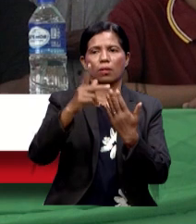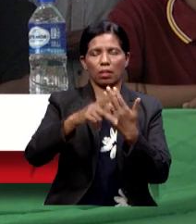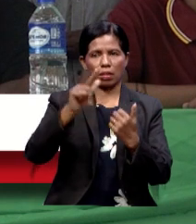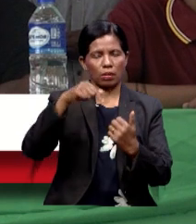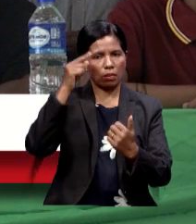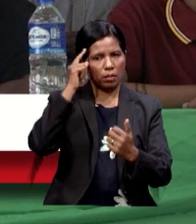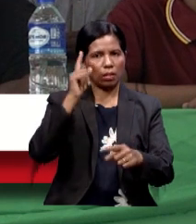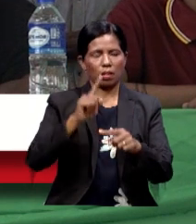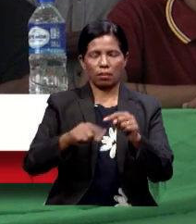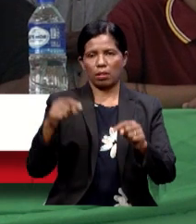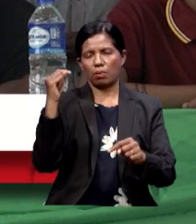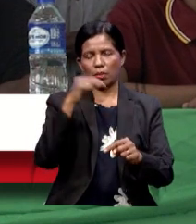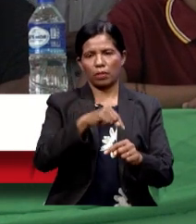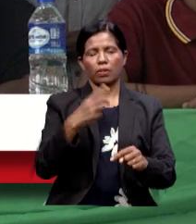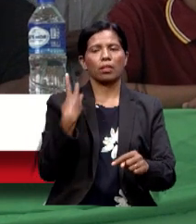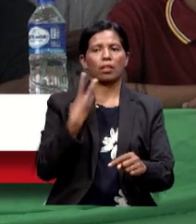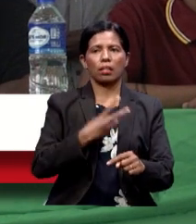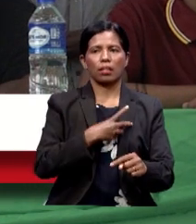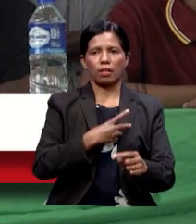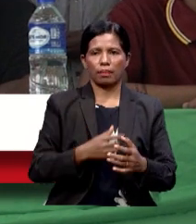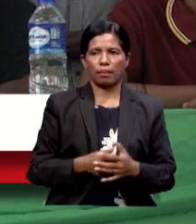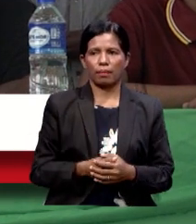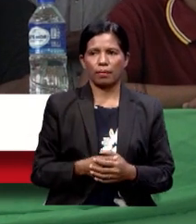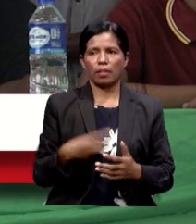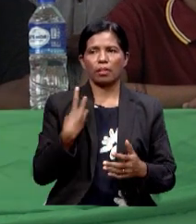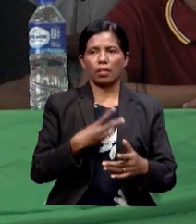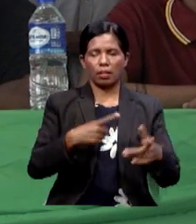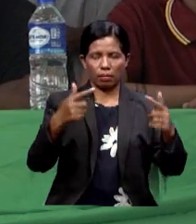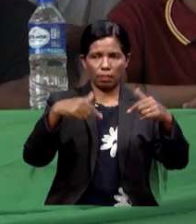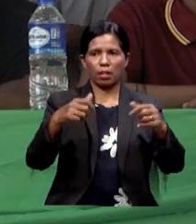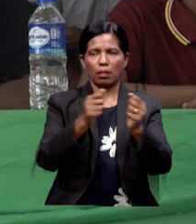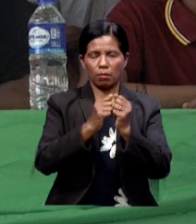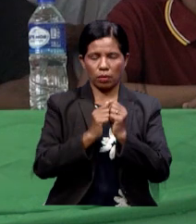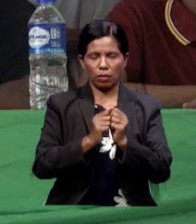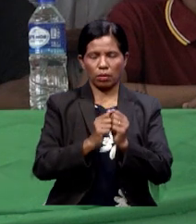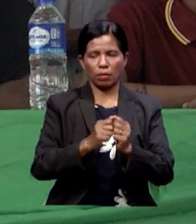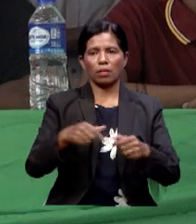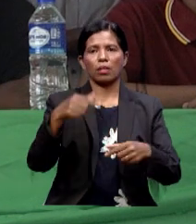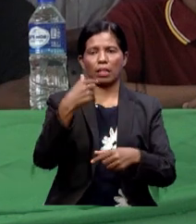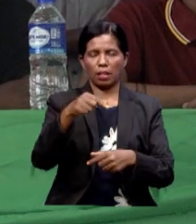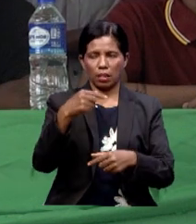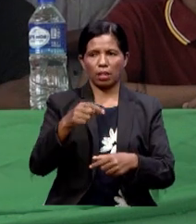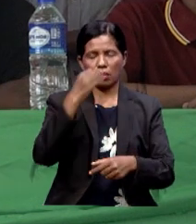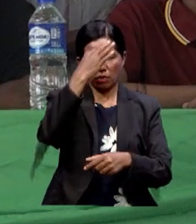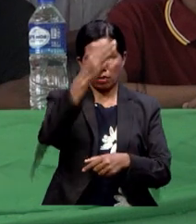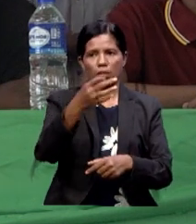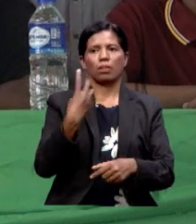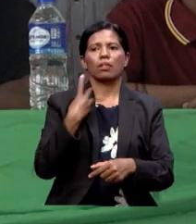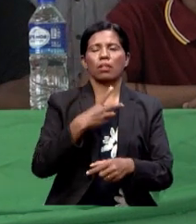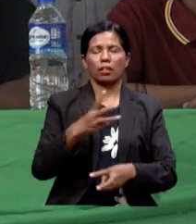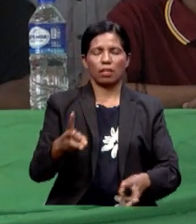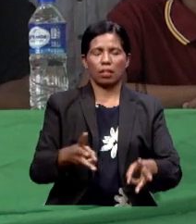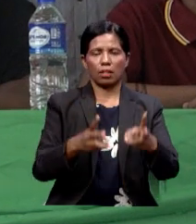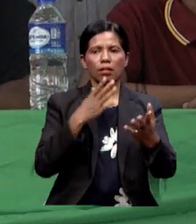la be ne bosu kita tun saendet. Ita mai hamutu ko usverdes, maka futuru ba ita dia dalam dia kio.